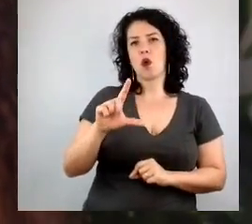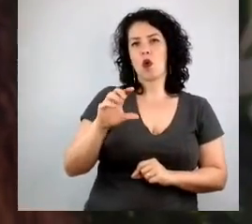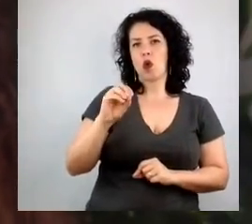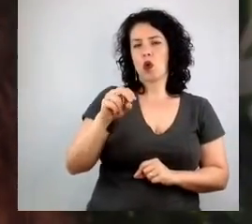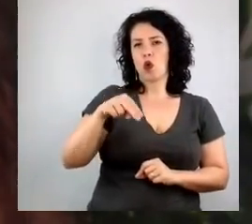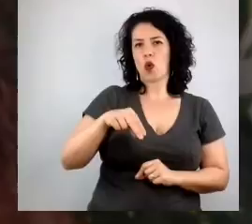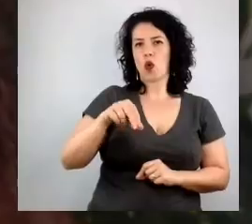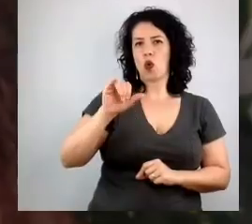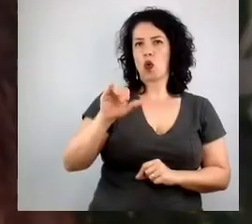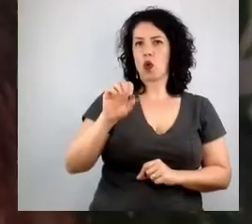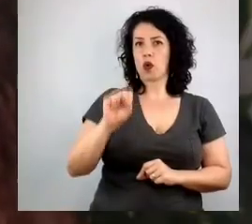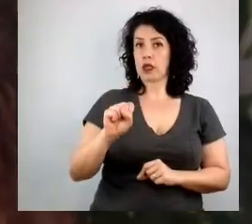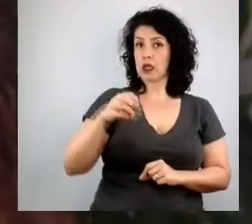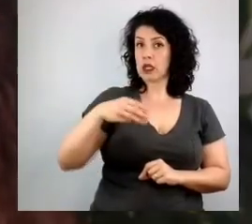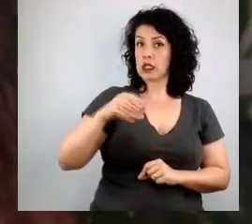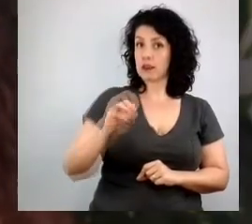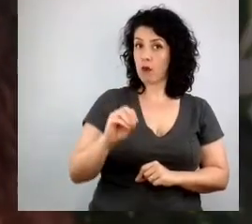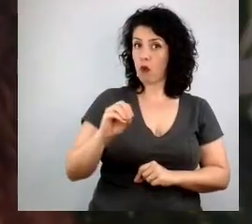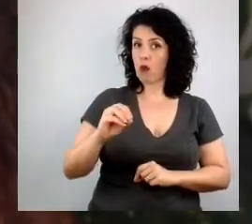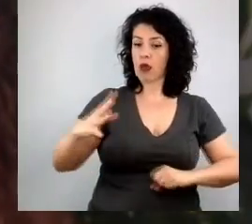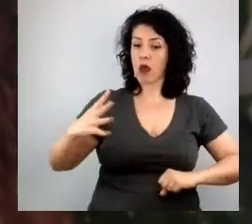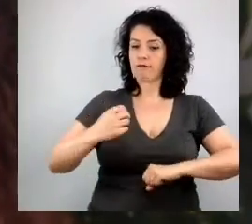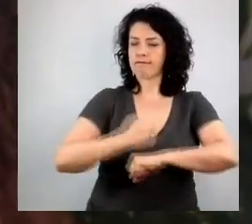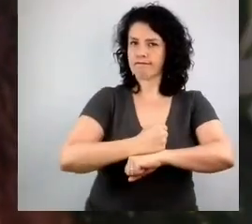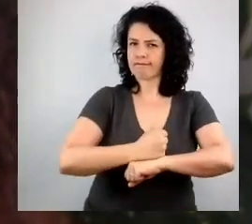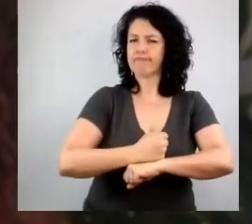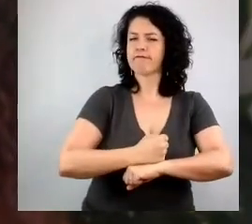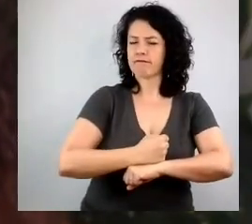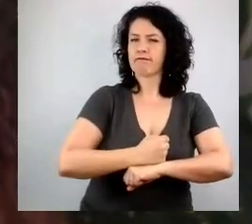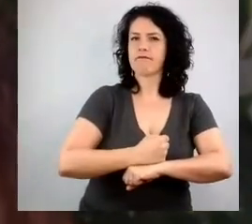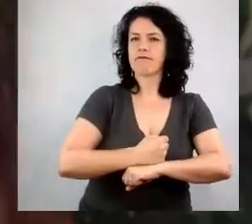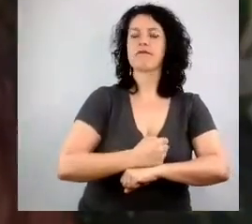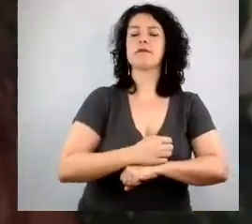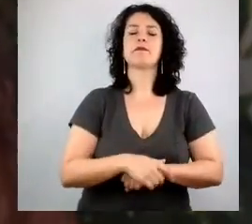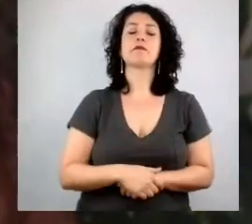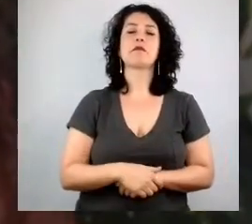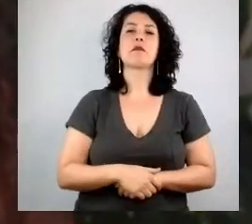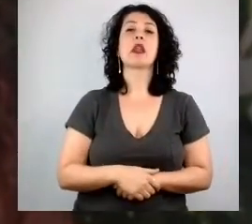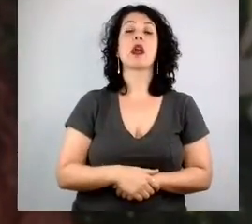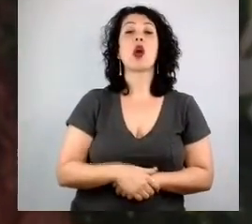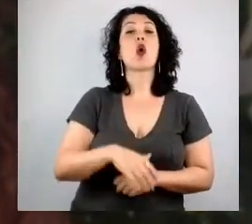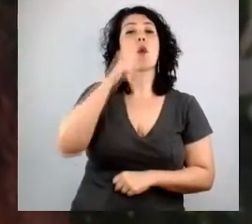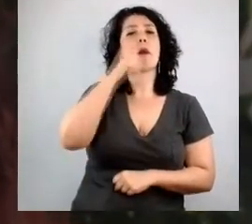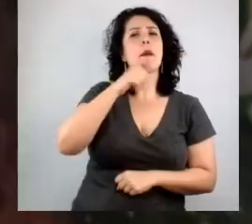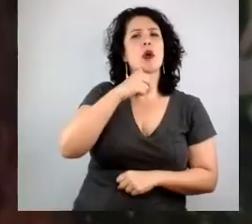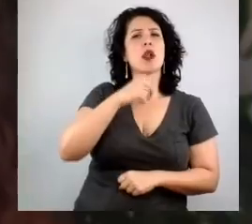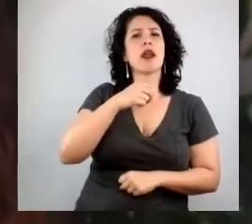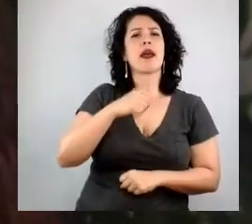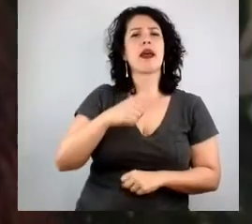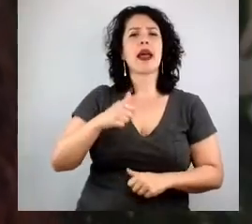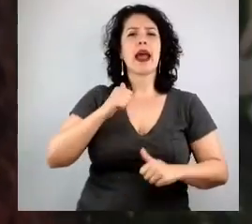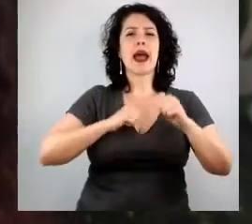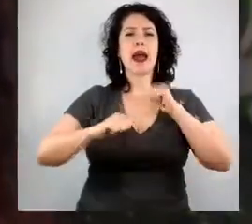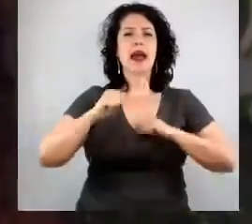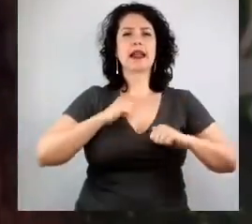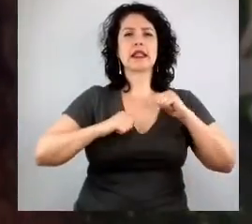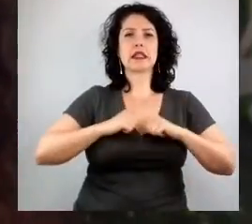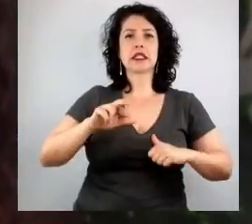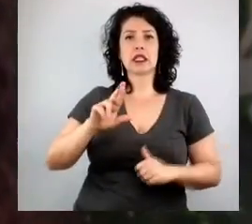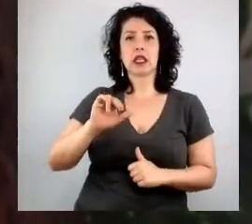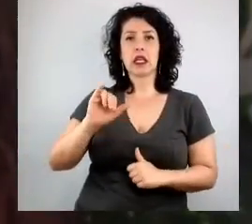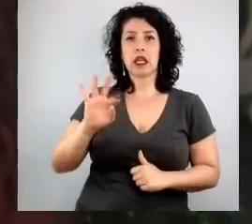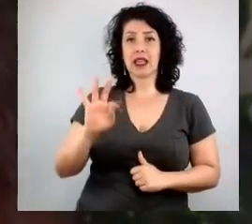Segundo a atriz Lupita Nyong'o, ela tem uma frase muito interessante sobre isso. Ela diz que o